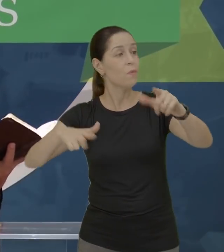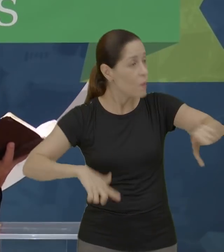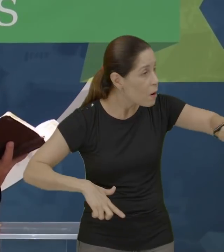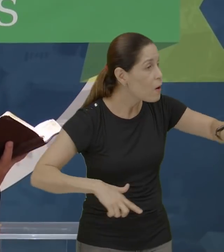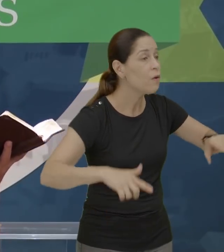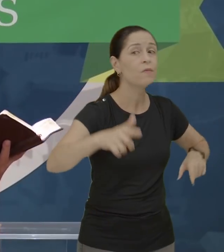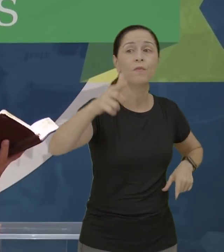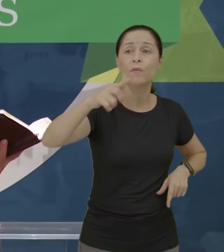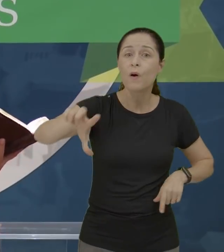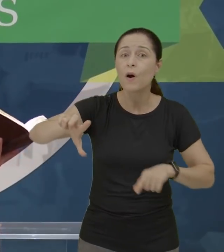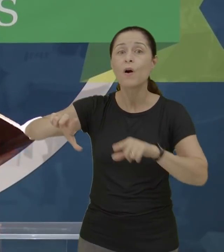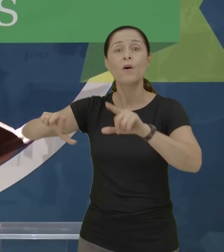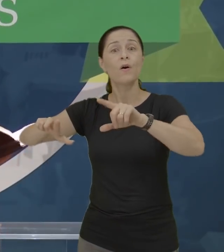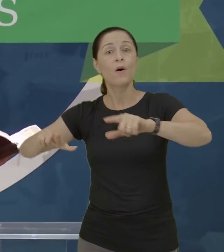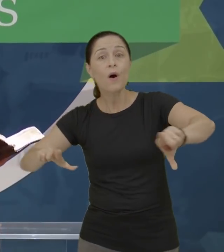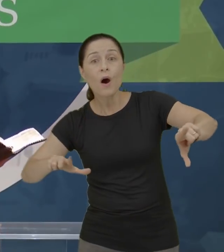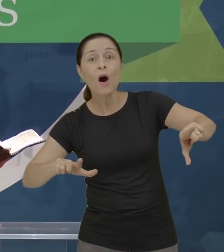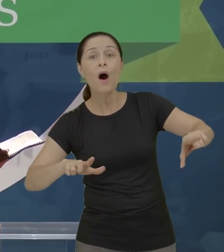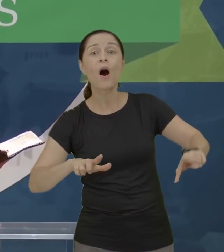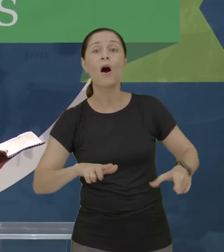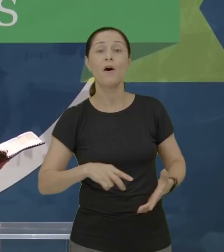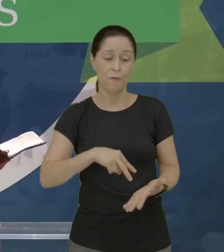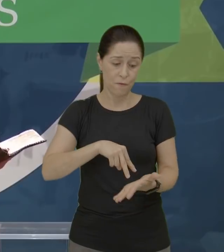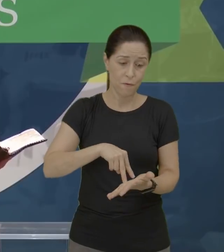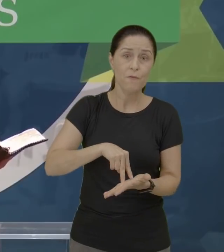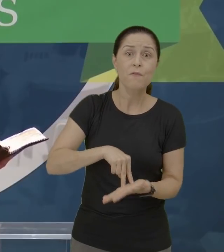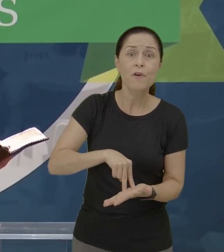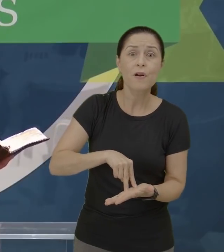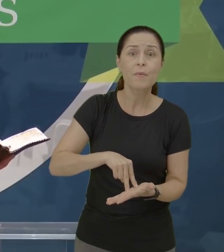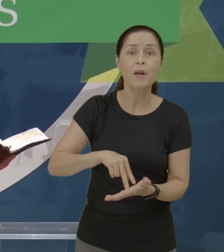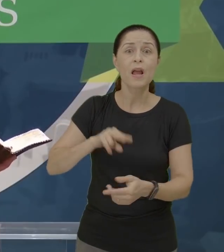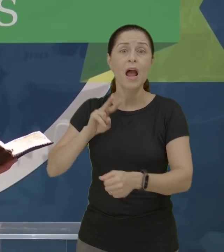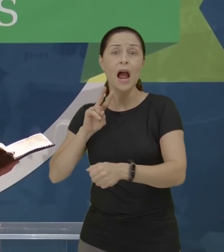perseverança. Você precisa ter o quê?